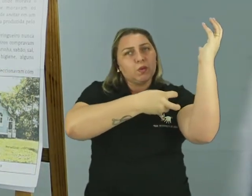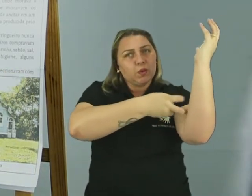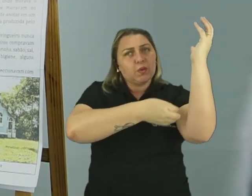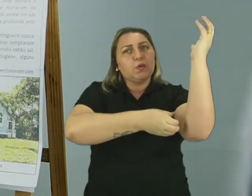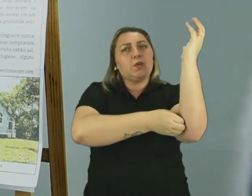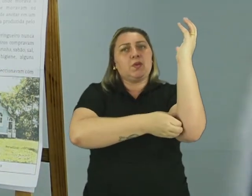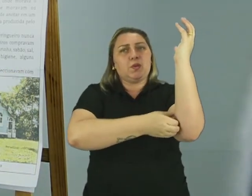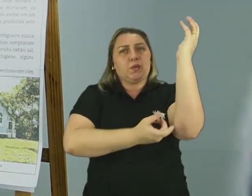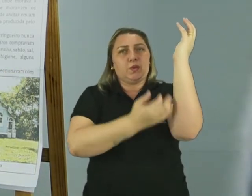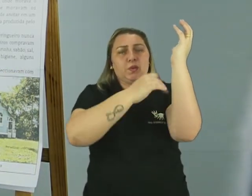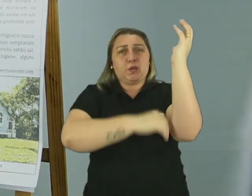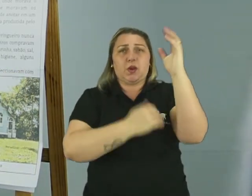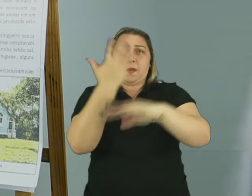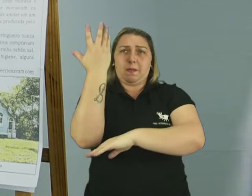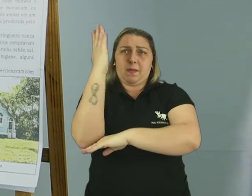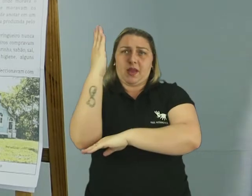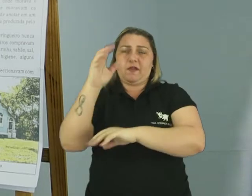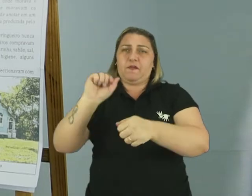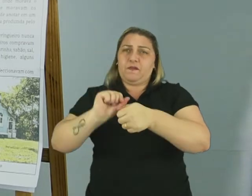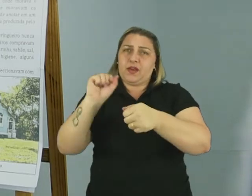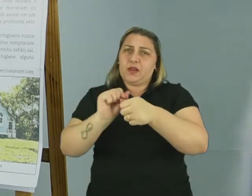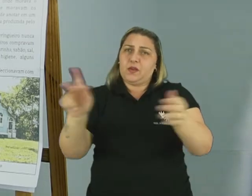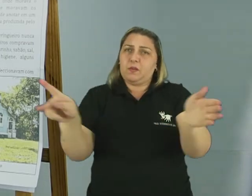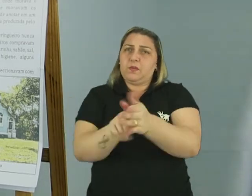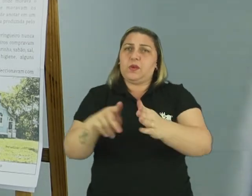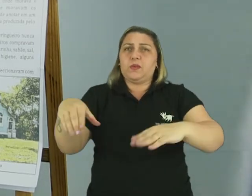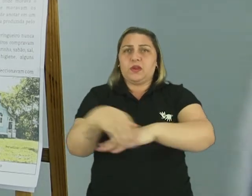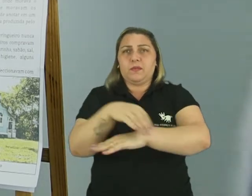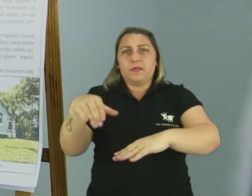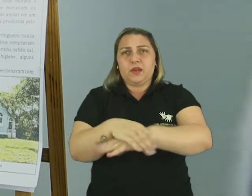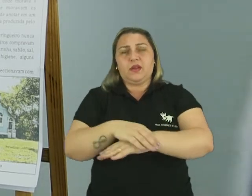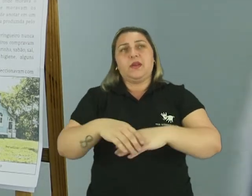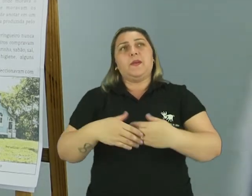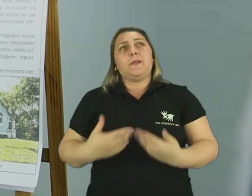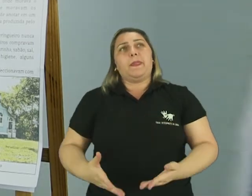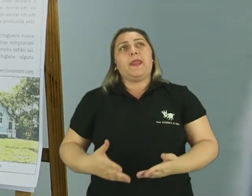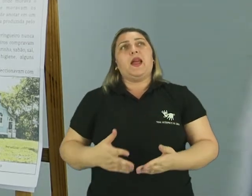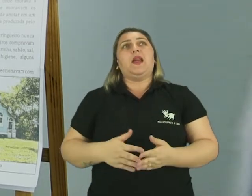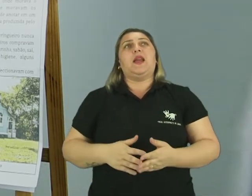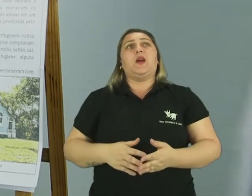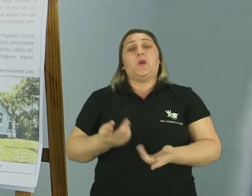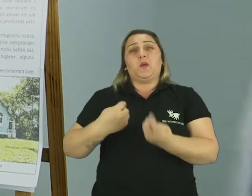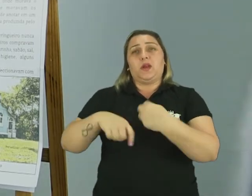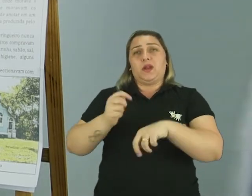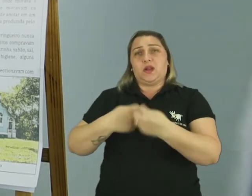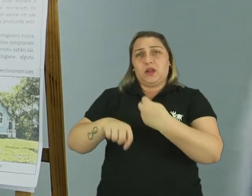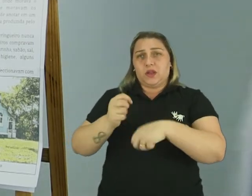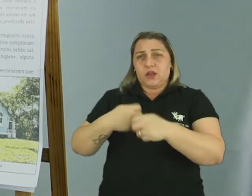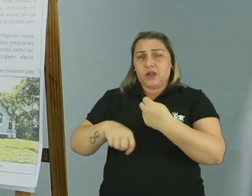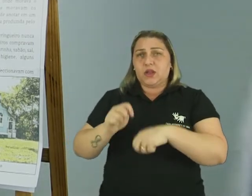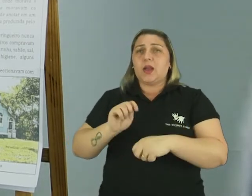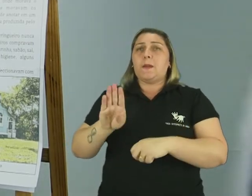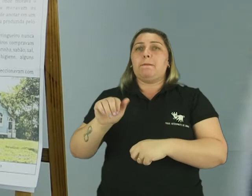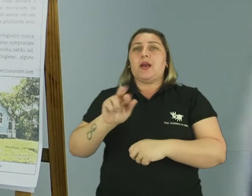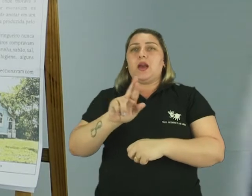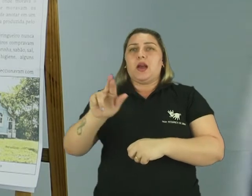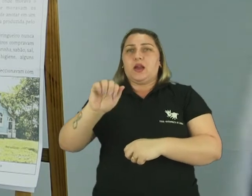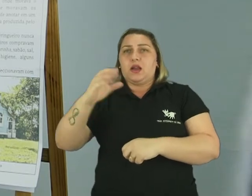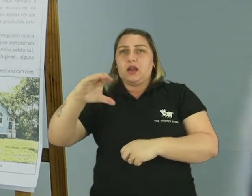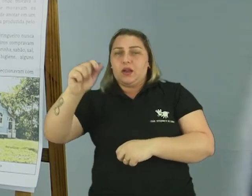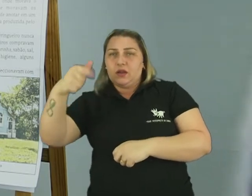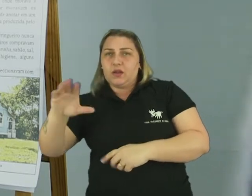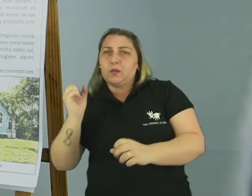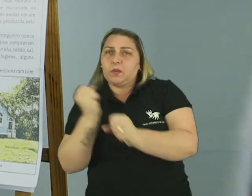faziam forma de madeira e fabricavam seus próprios calçados. O núcleo administrativo do seringal, ou barracão, era